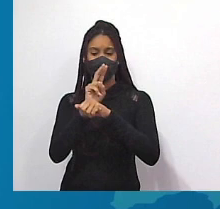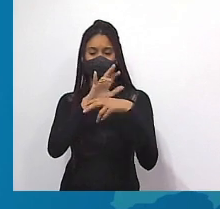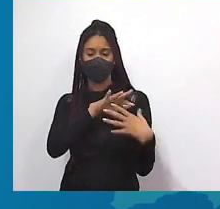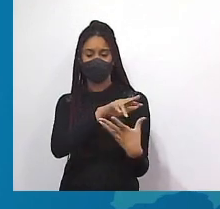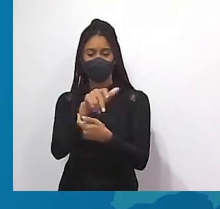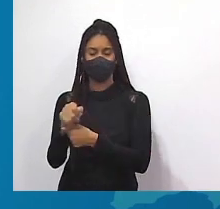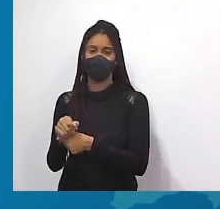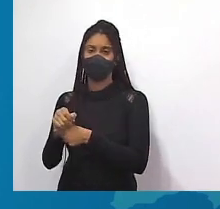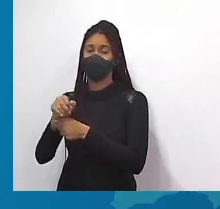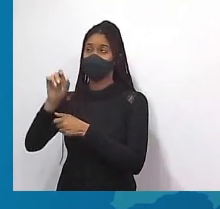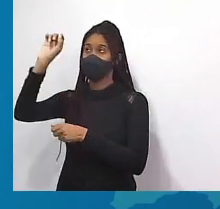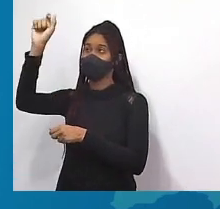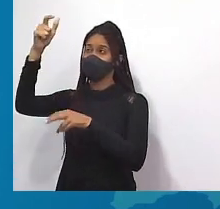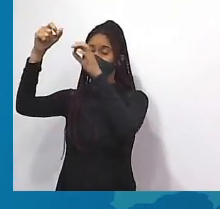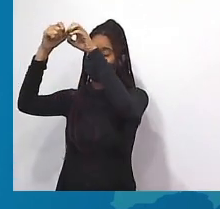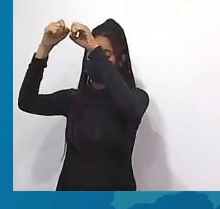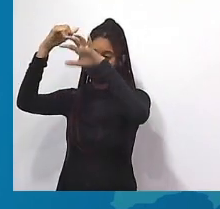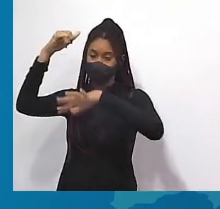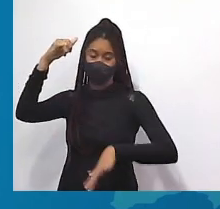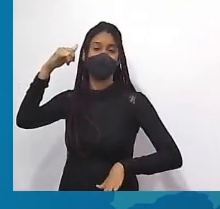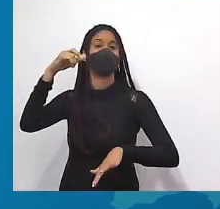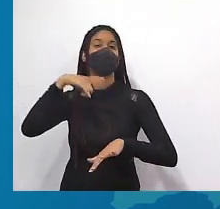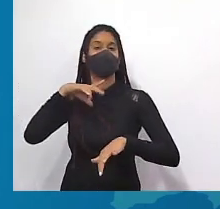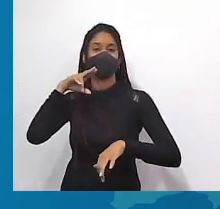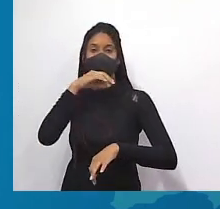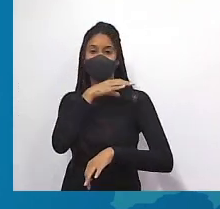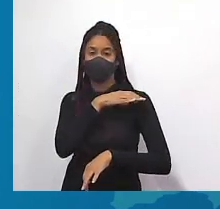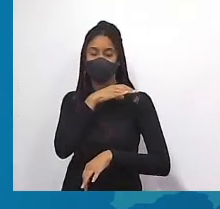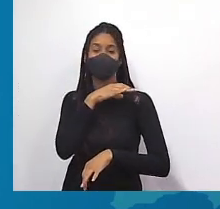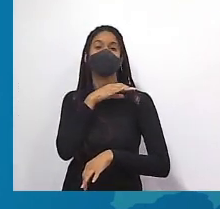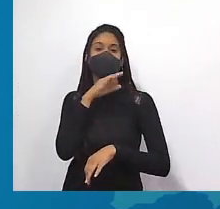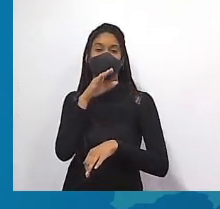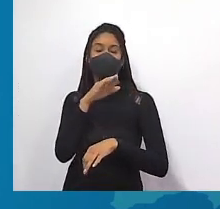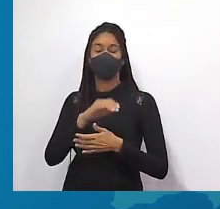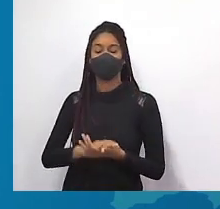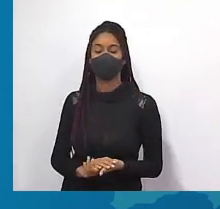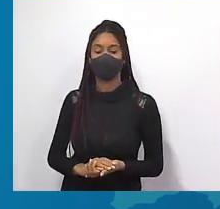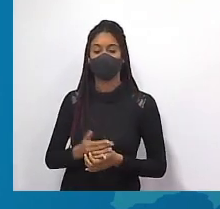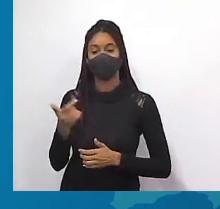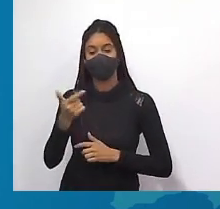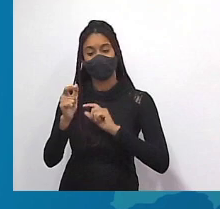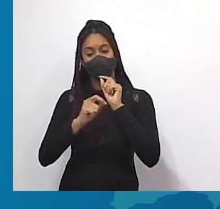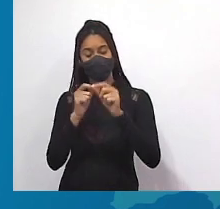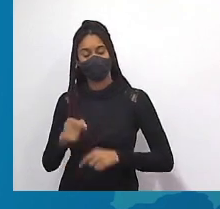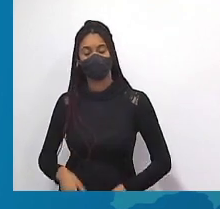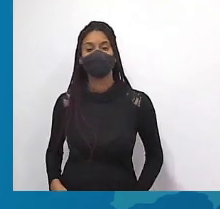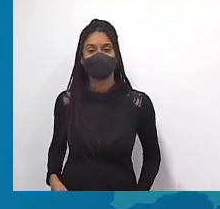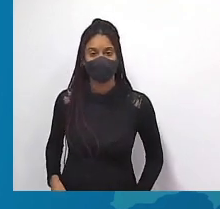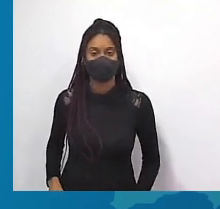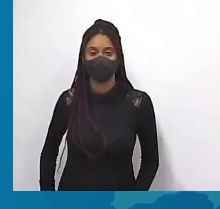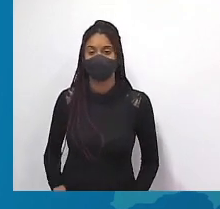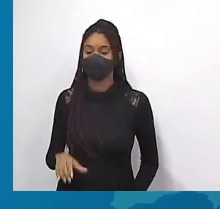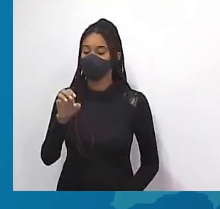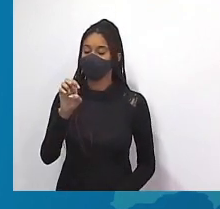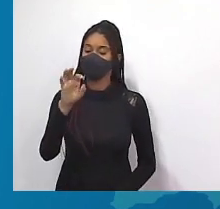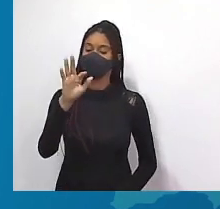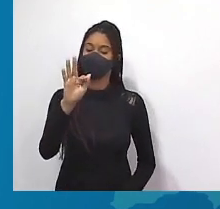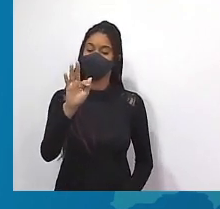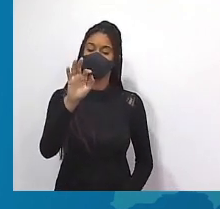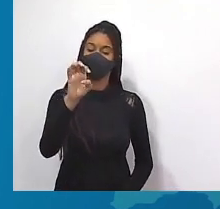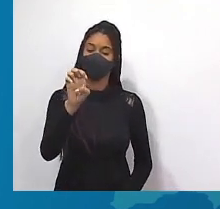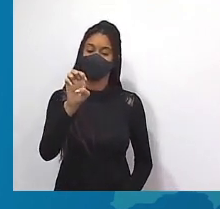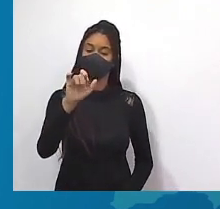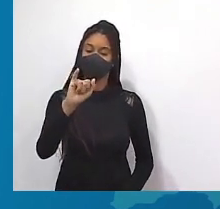e o raio solar entra inteiro, aumentando o calor. E o segundo é o efeito estufa, que o gás carbônico e o metano geram uma